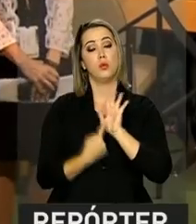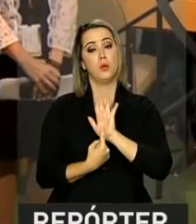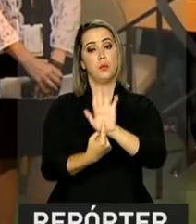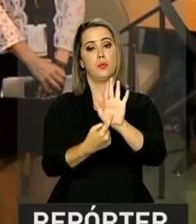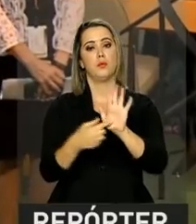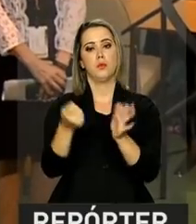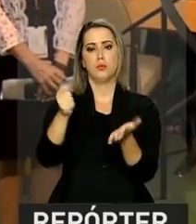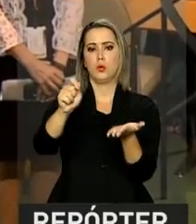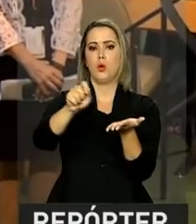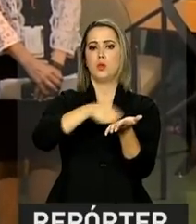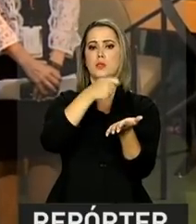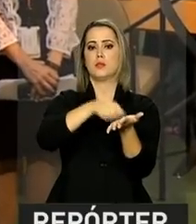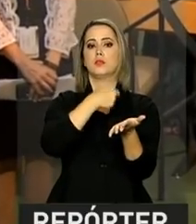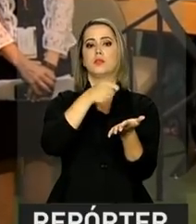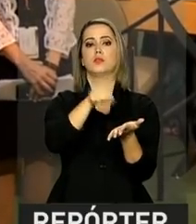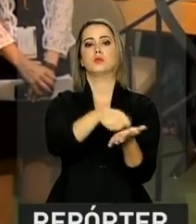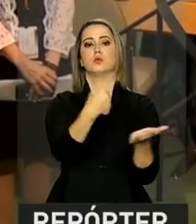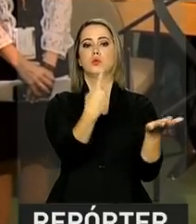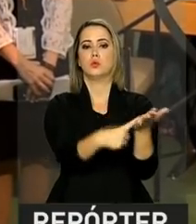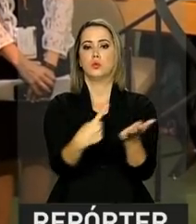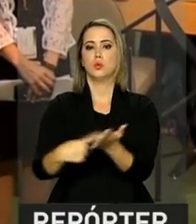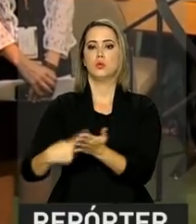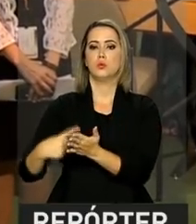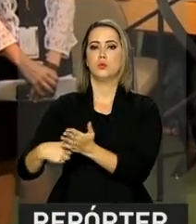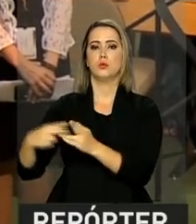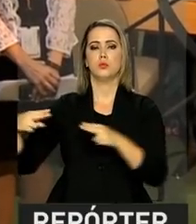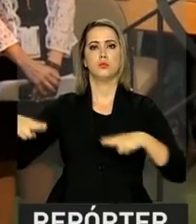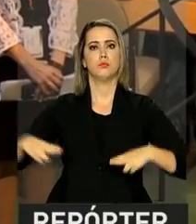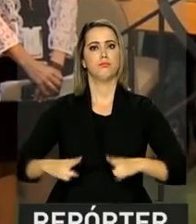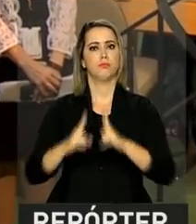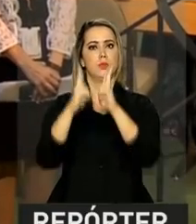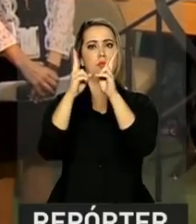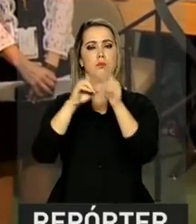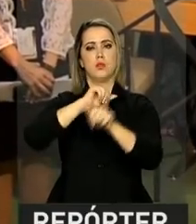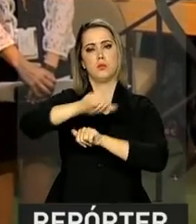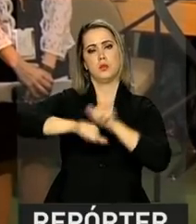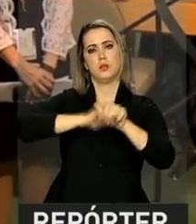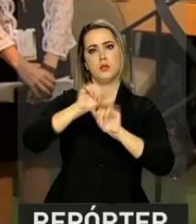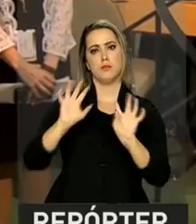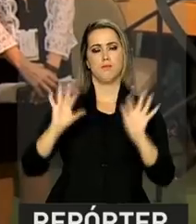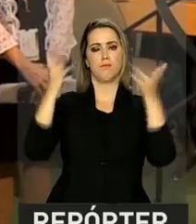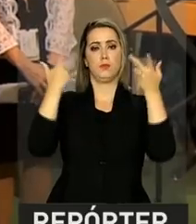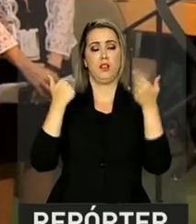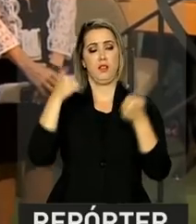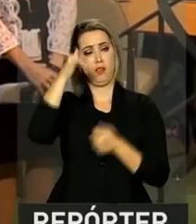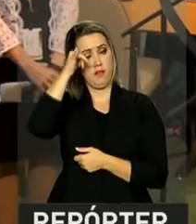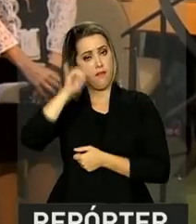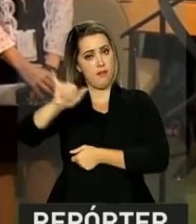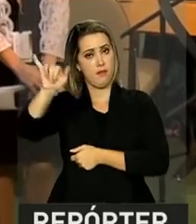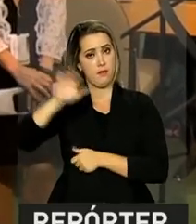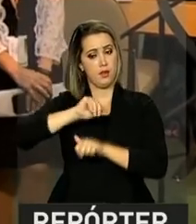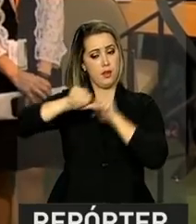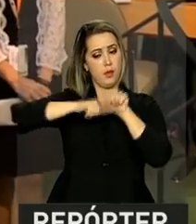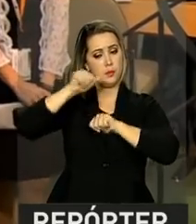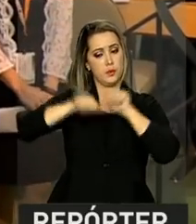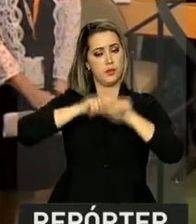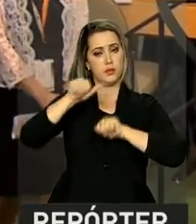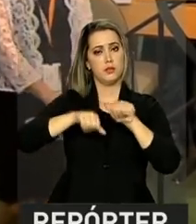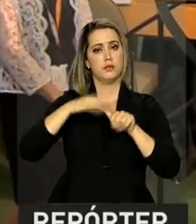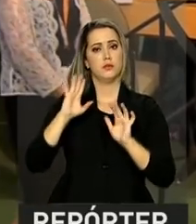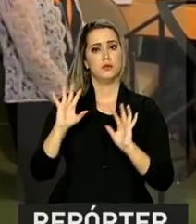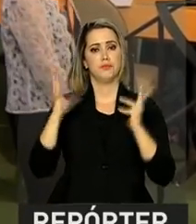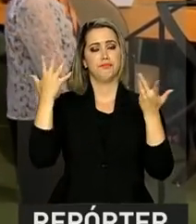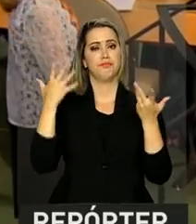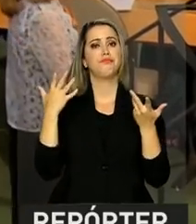ratificação do Brasil do Acordo de Paris sobre a mudança do clima, que pretende evitar o aumento da temperatura global.